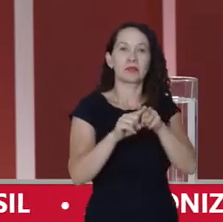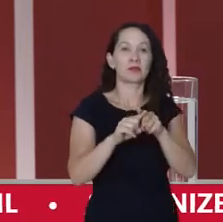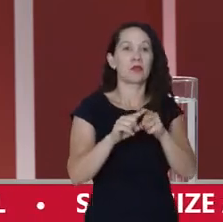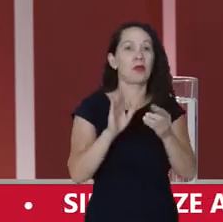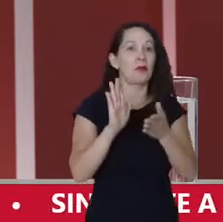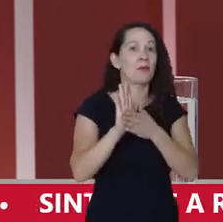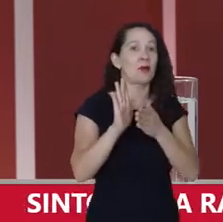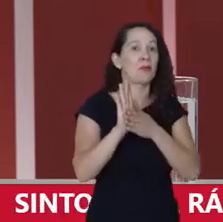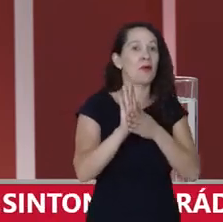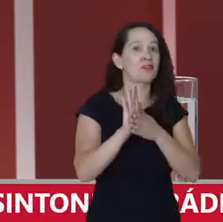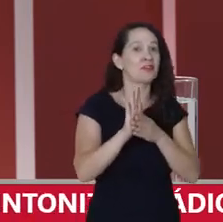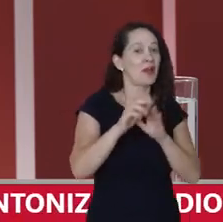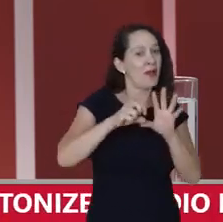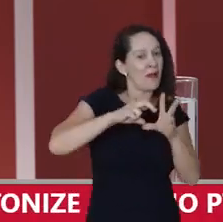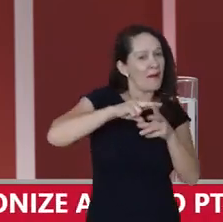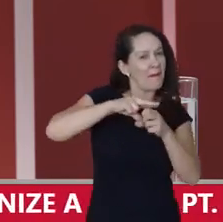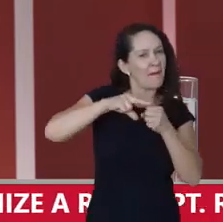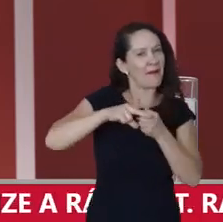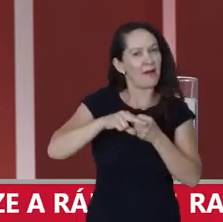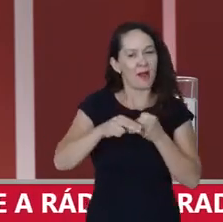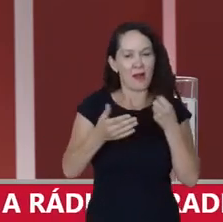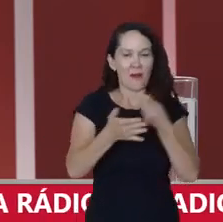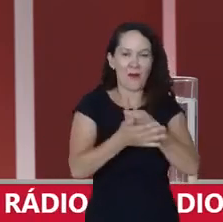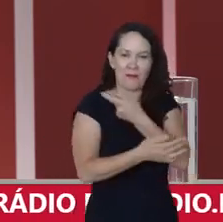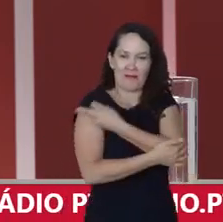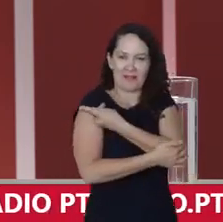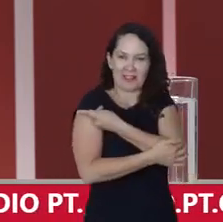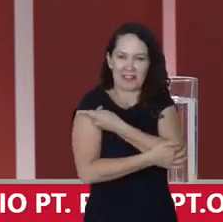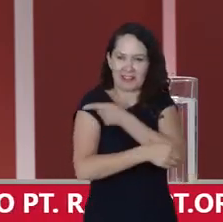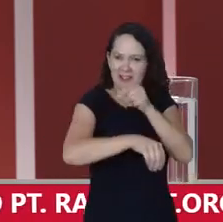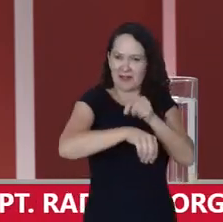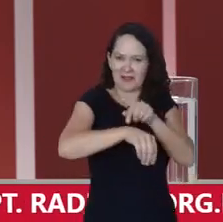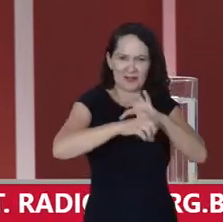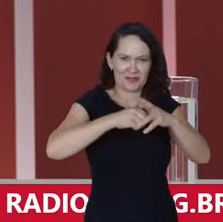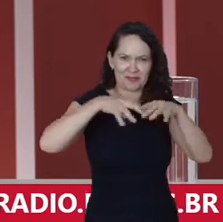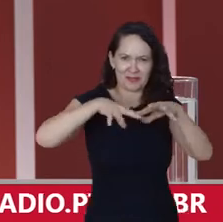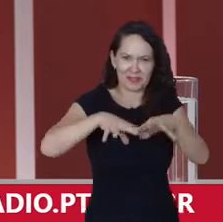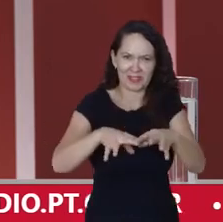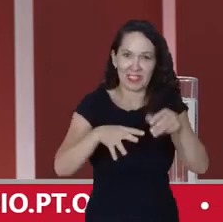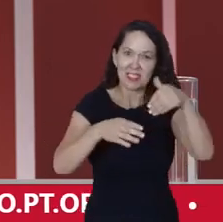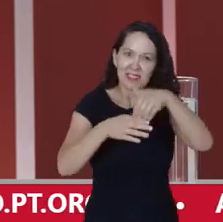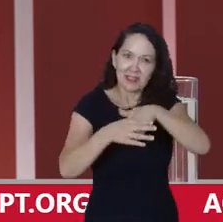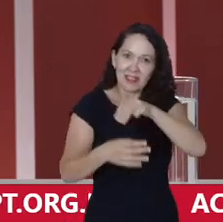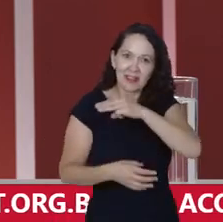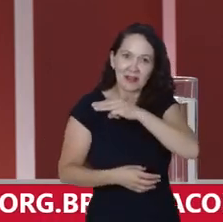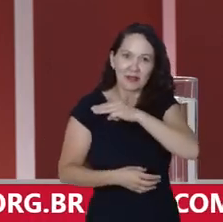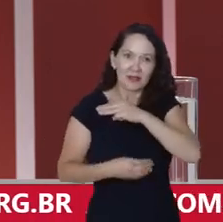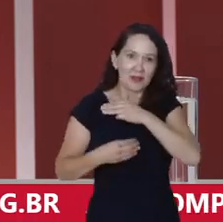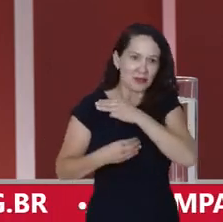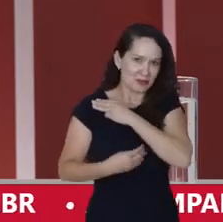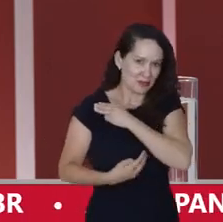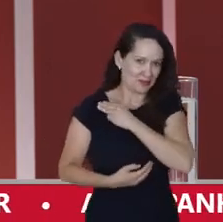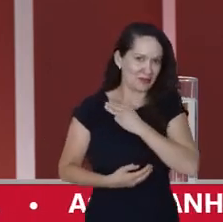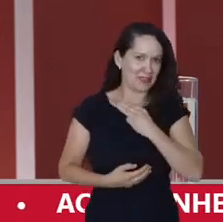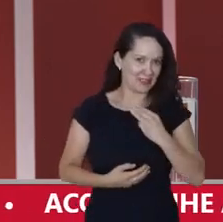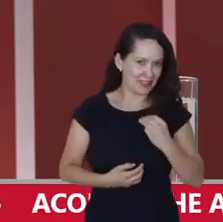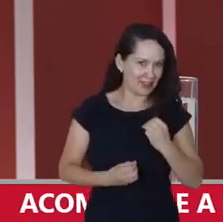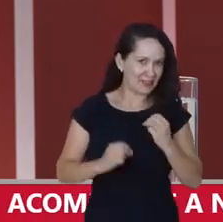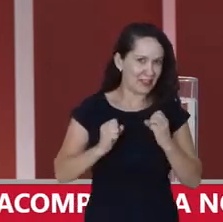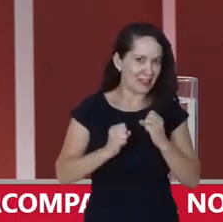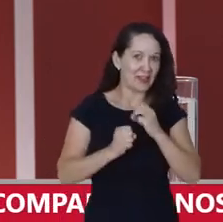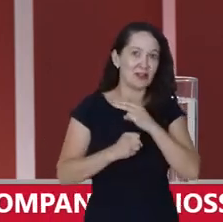propina na aquisição de vacinas na pandemia agora, no Ministério da Saúde, também é um servidor